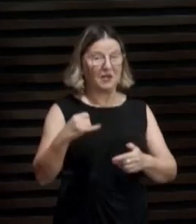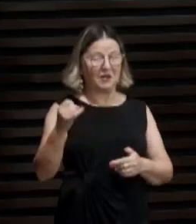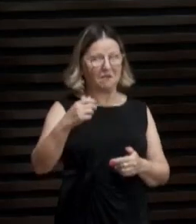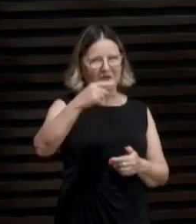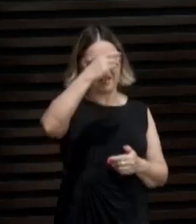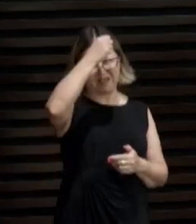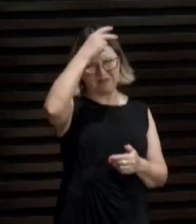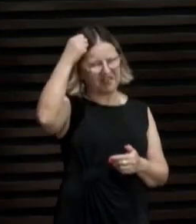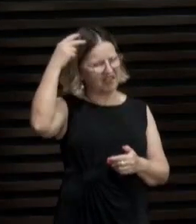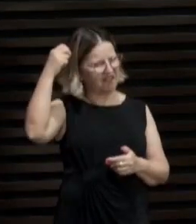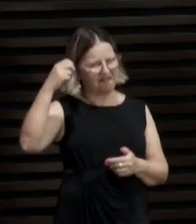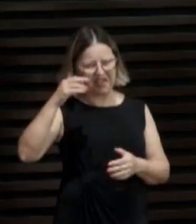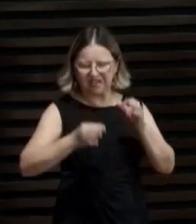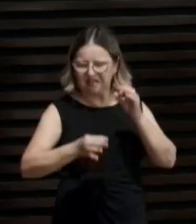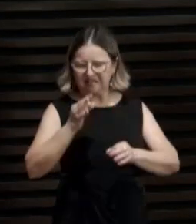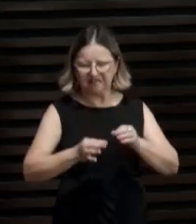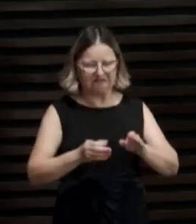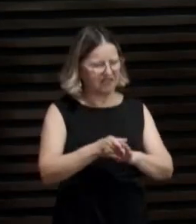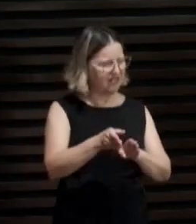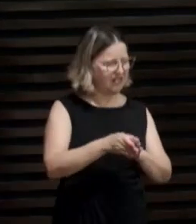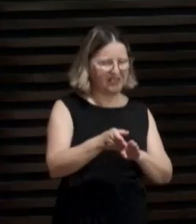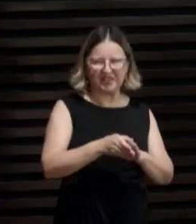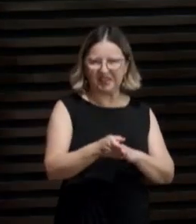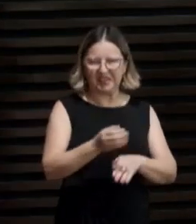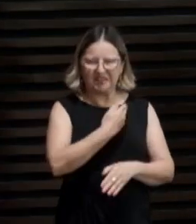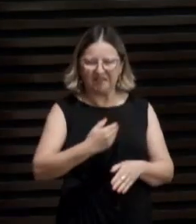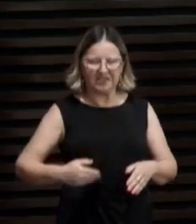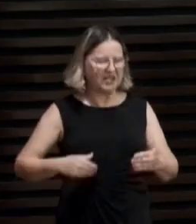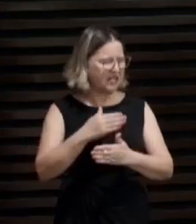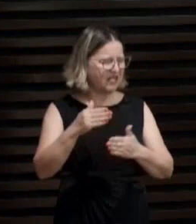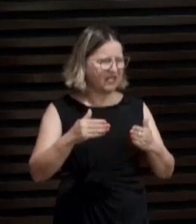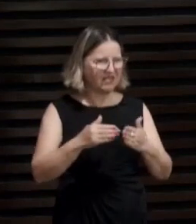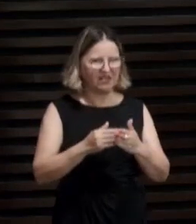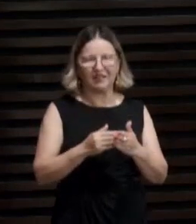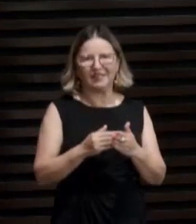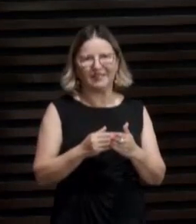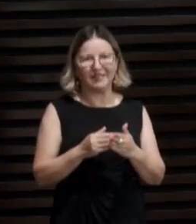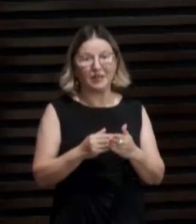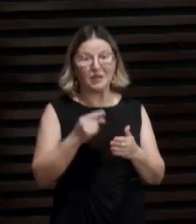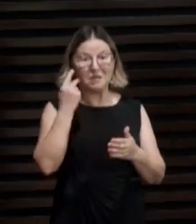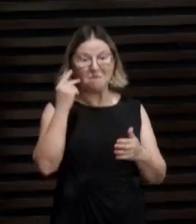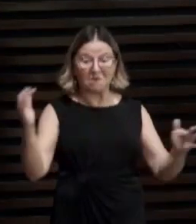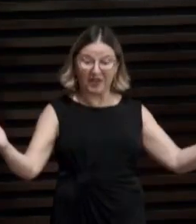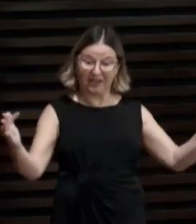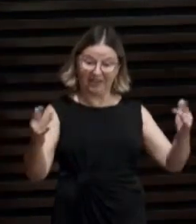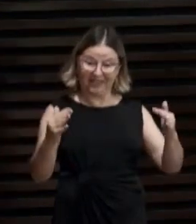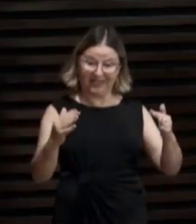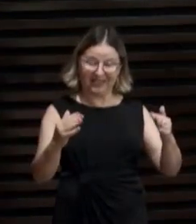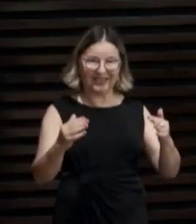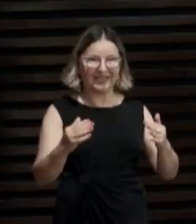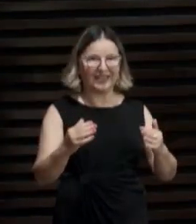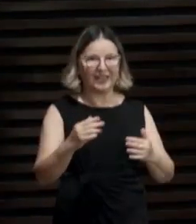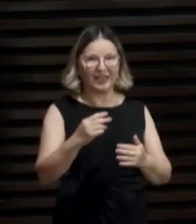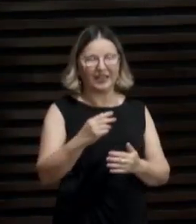tesoureiros, os magistrados, os conselheiros e todos os oficiais das províncias para que viessem à consagração da imagem que o rei